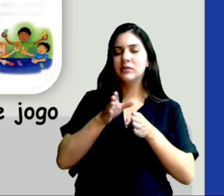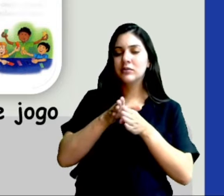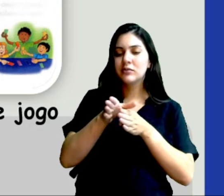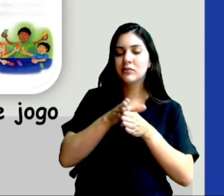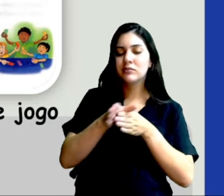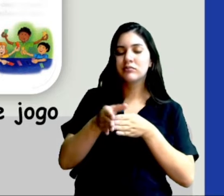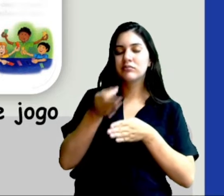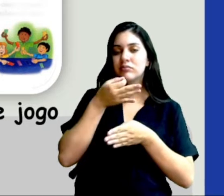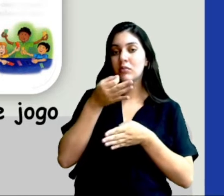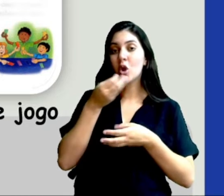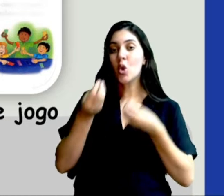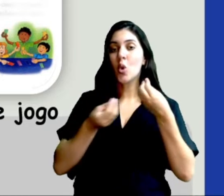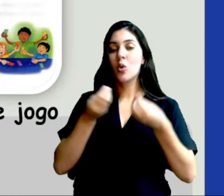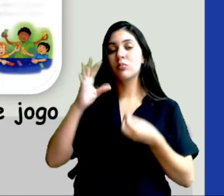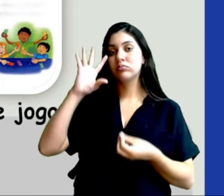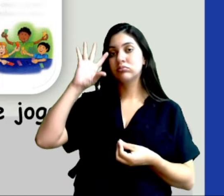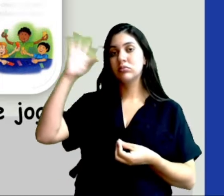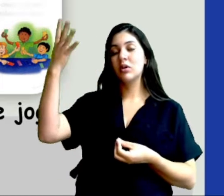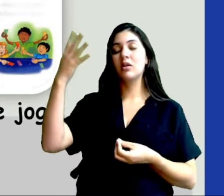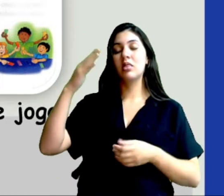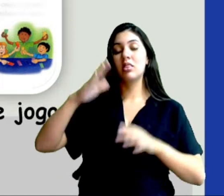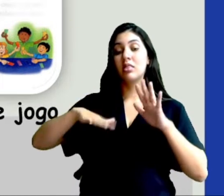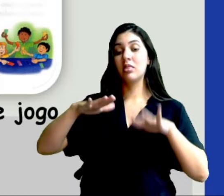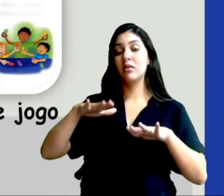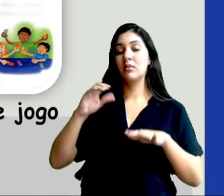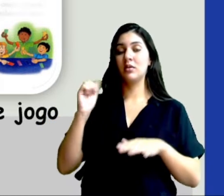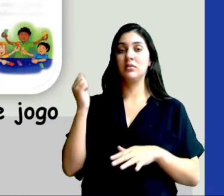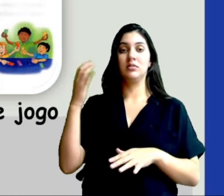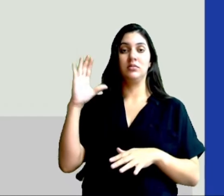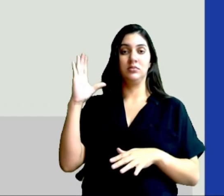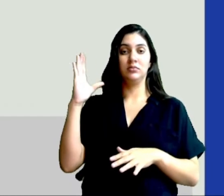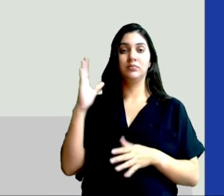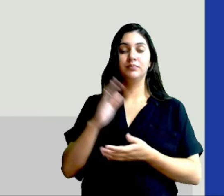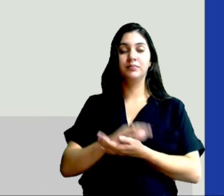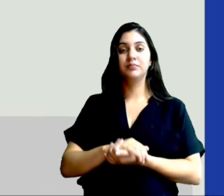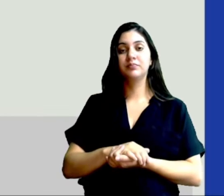instruções de como realizar determinadas ações.